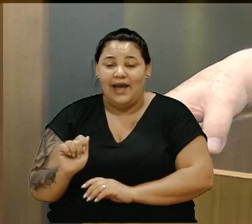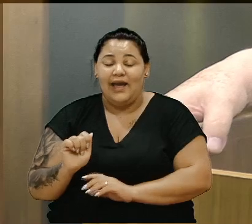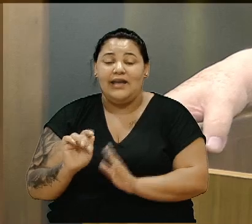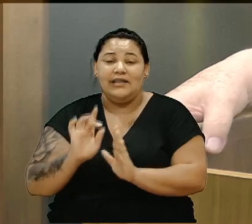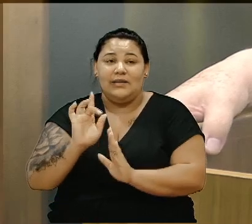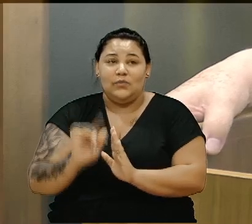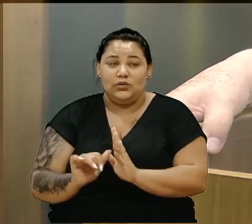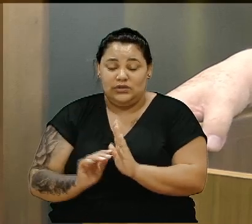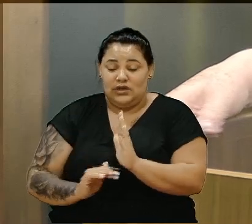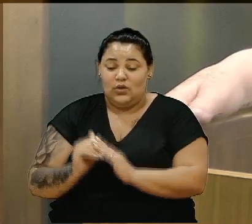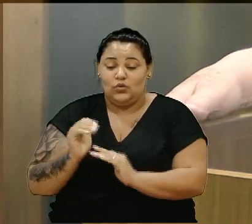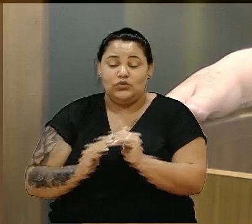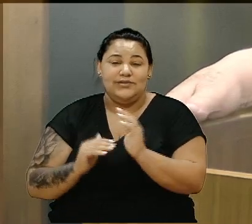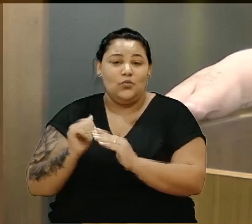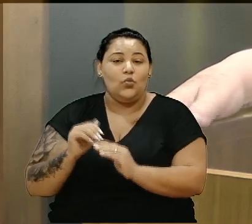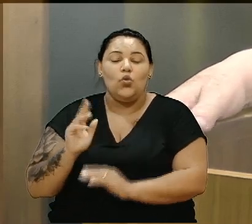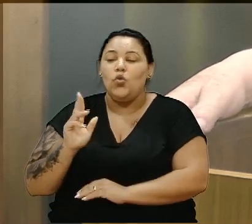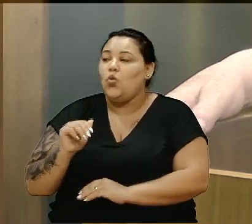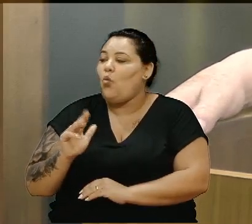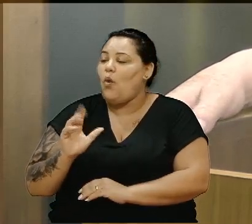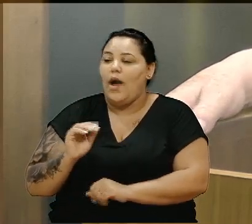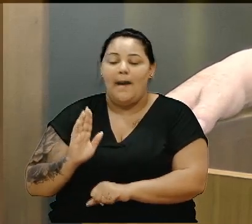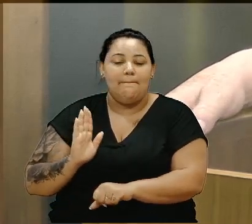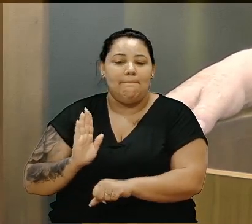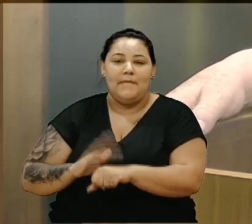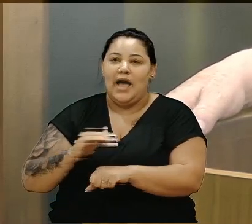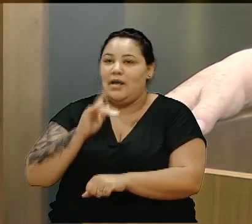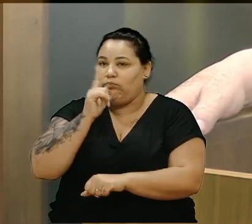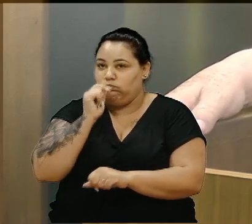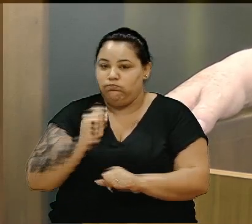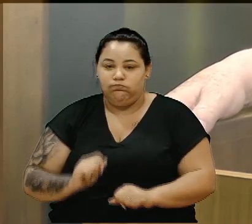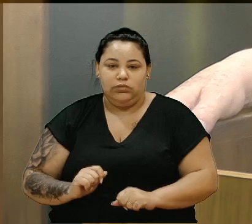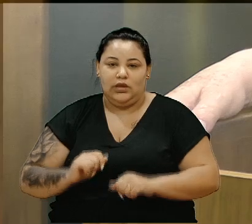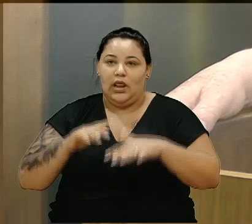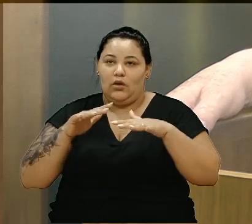daquele piscinão, nunca mais alagou o São José e a Getal.